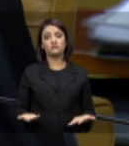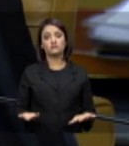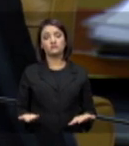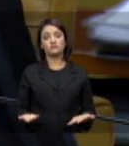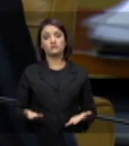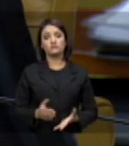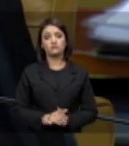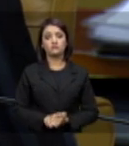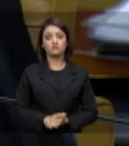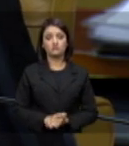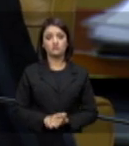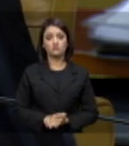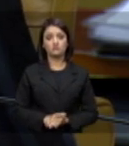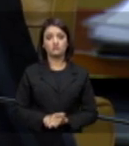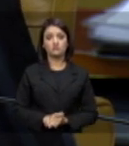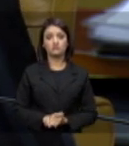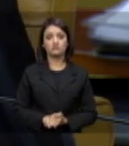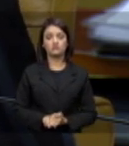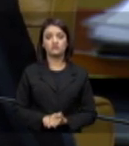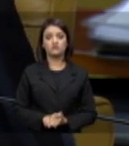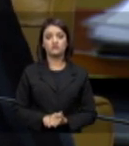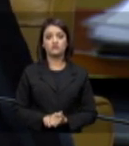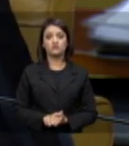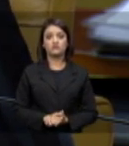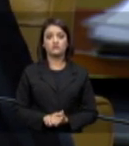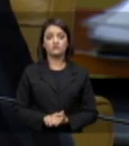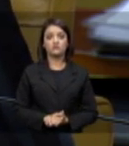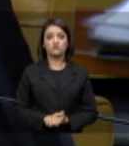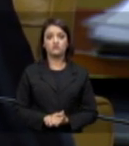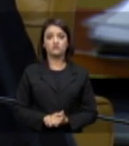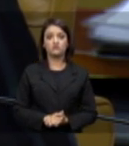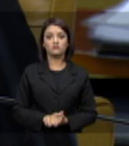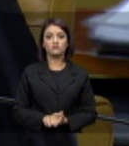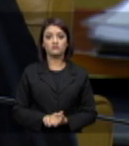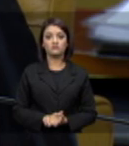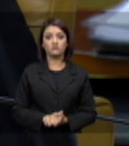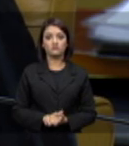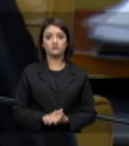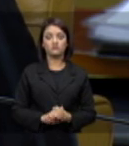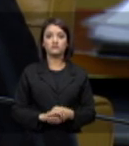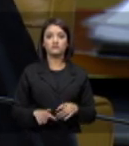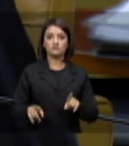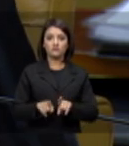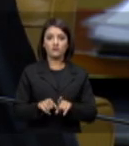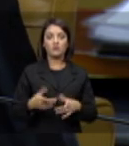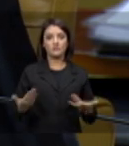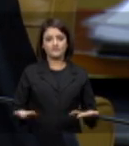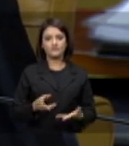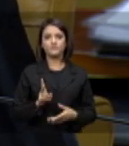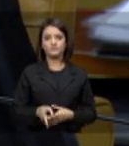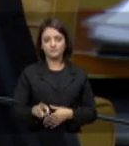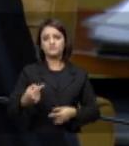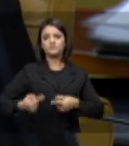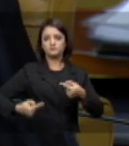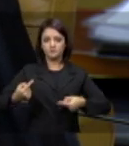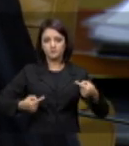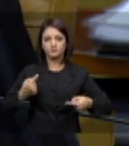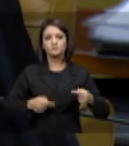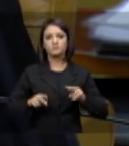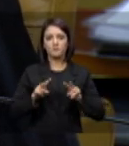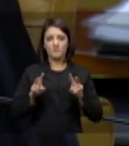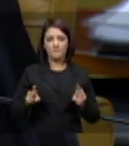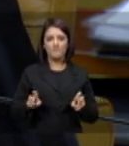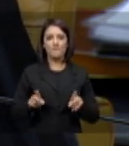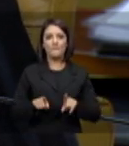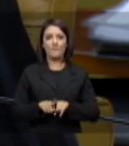os olhos podiam alcançar naquele momento e continuamos hoje a debater esse assunto